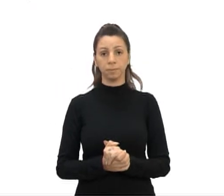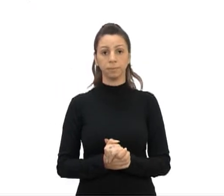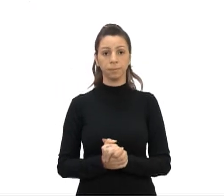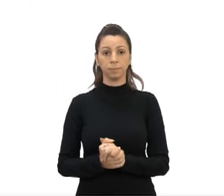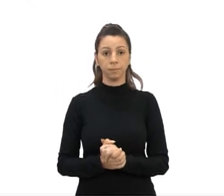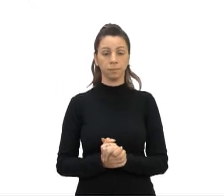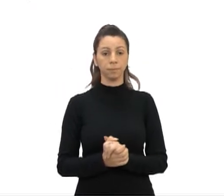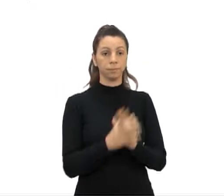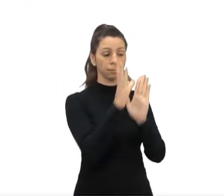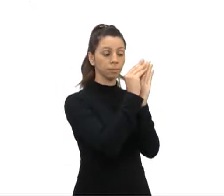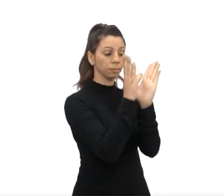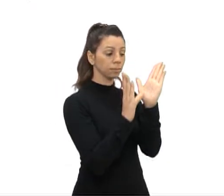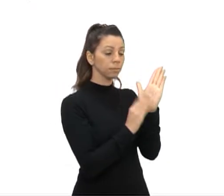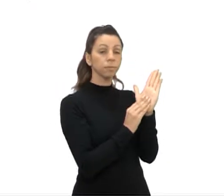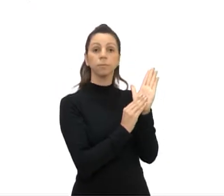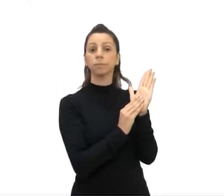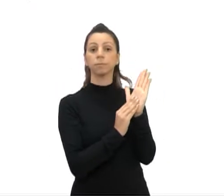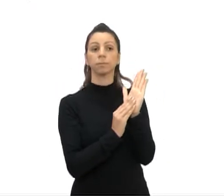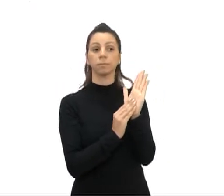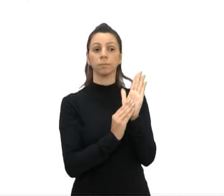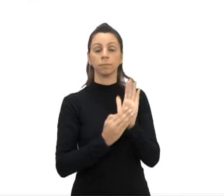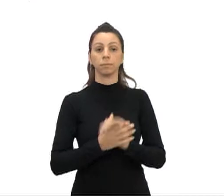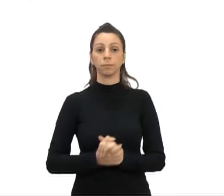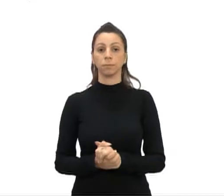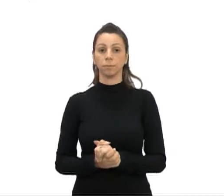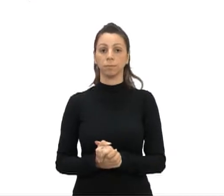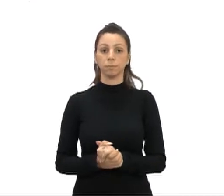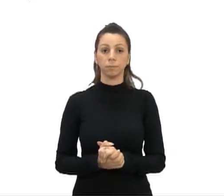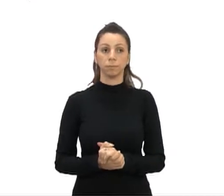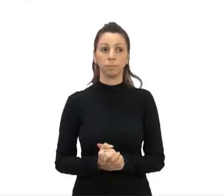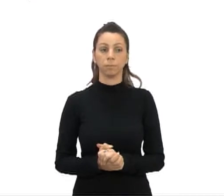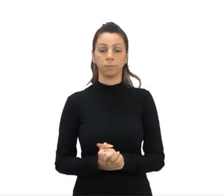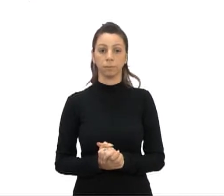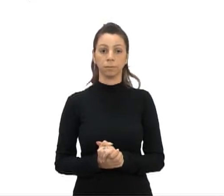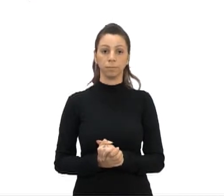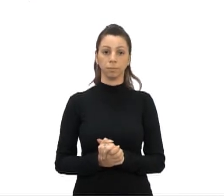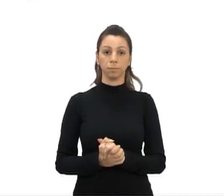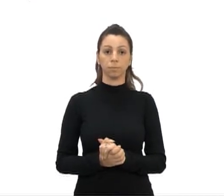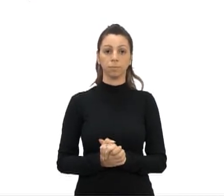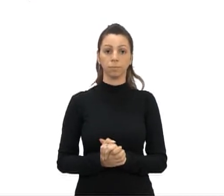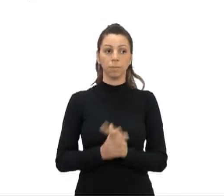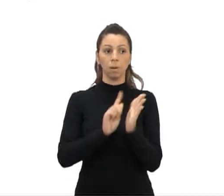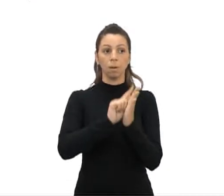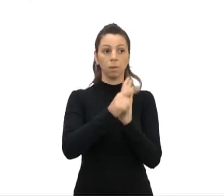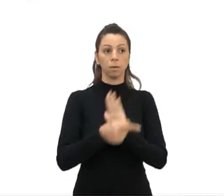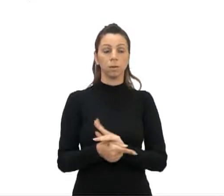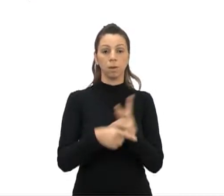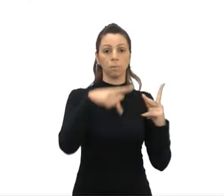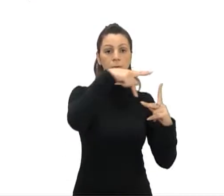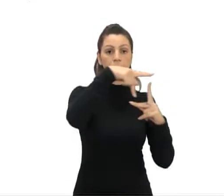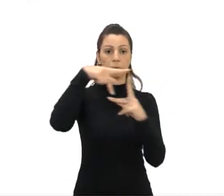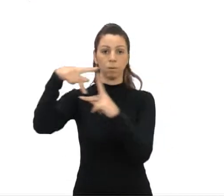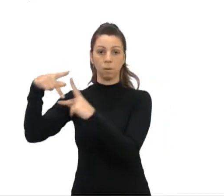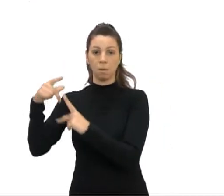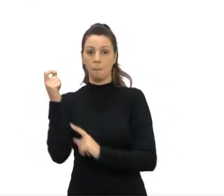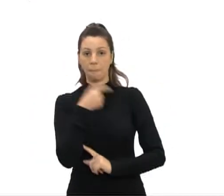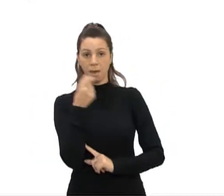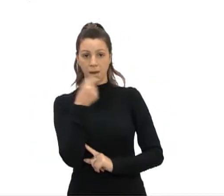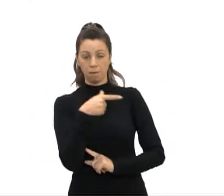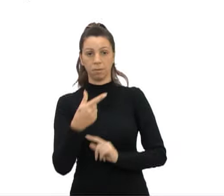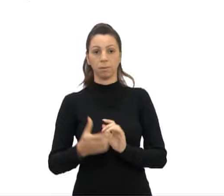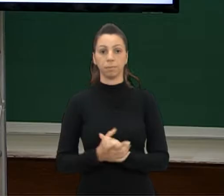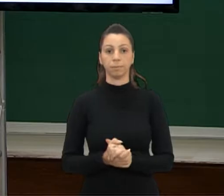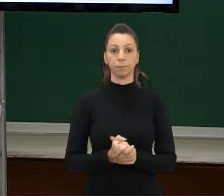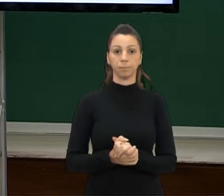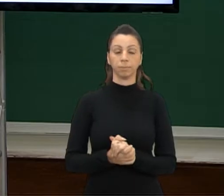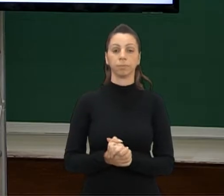os seguintes conteúdos. Nós estudamos o gênero comic e sua linguagem. Qual é a linguagem que